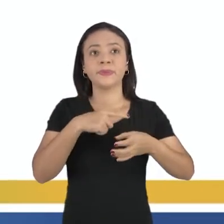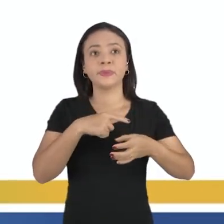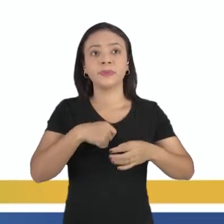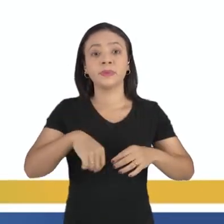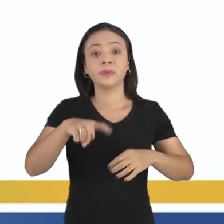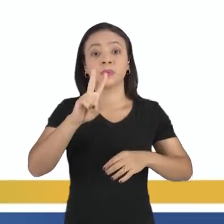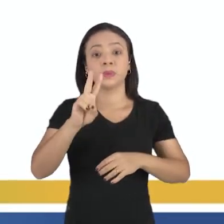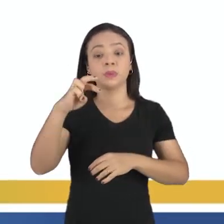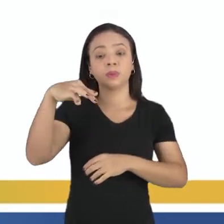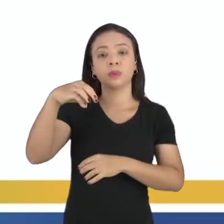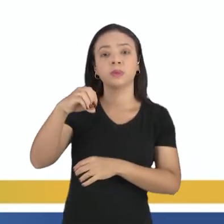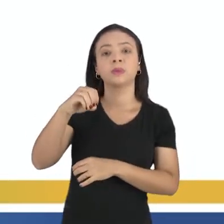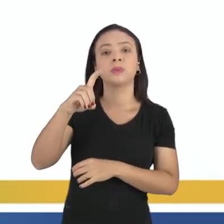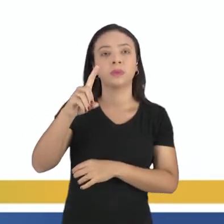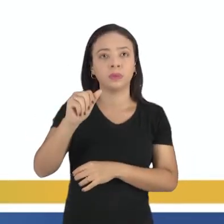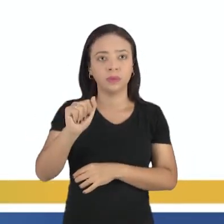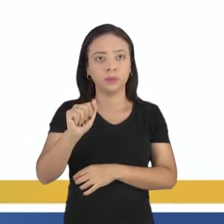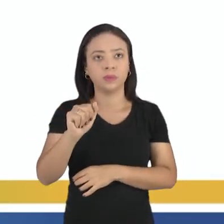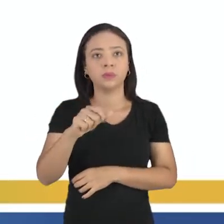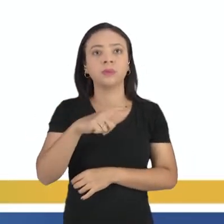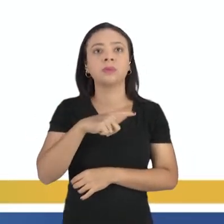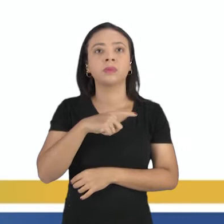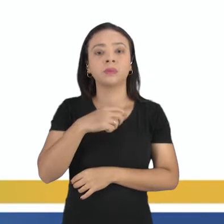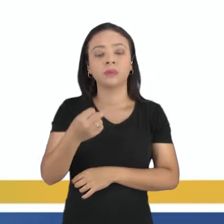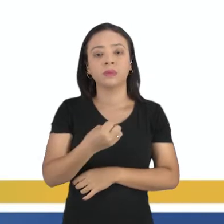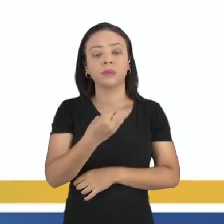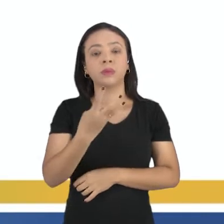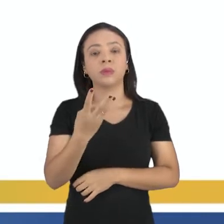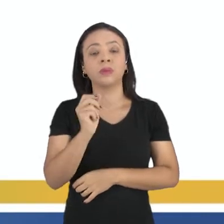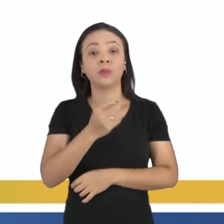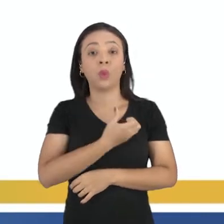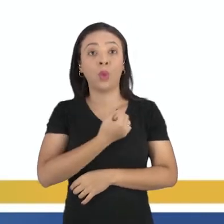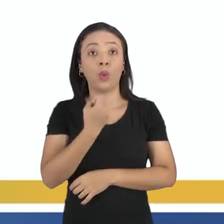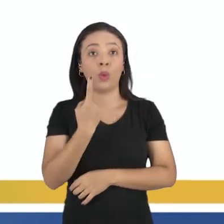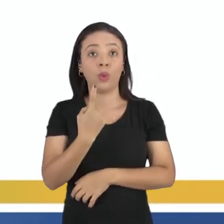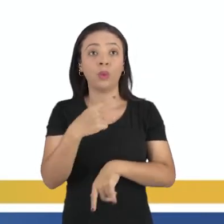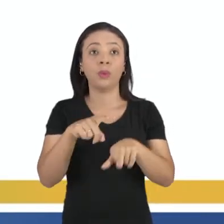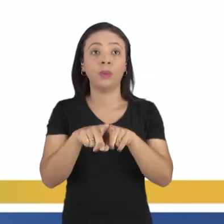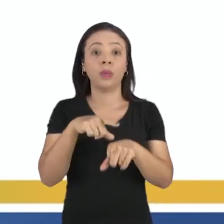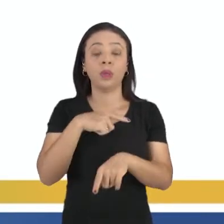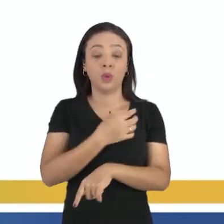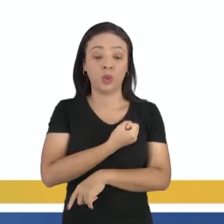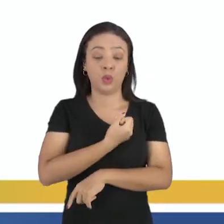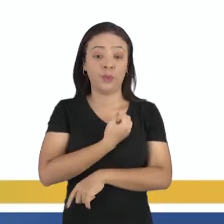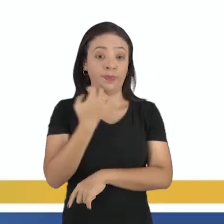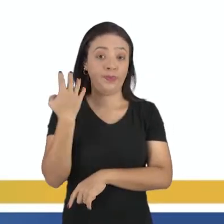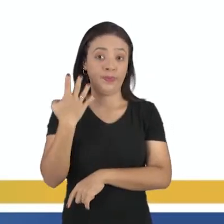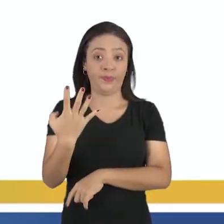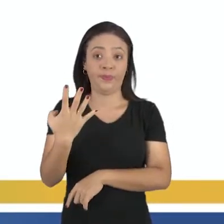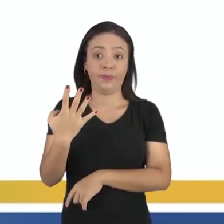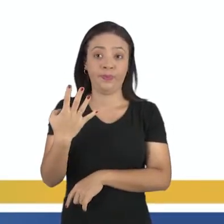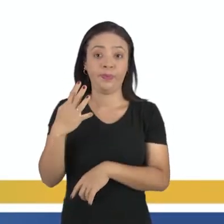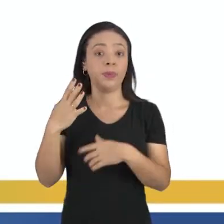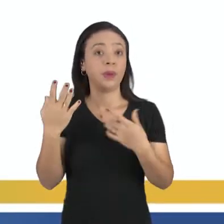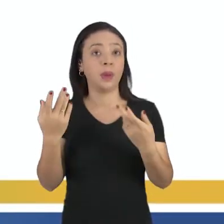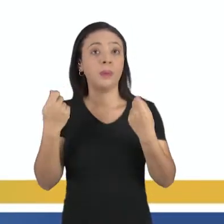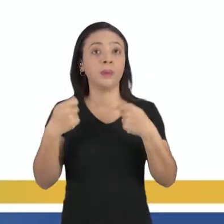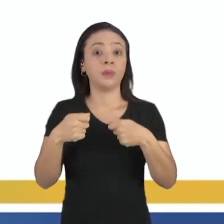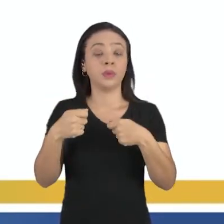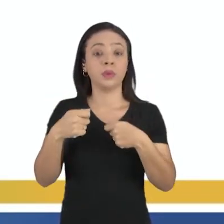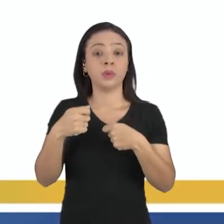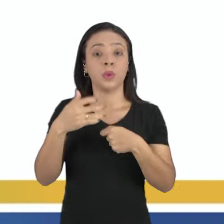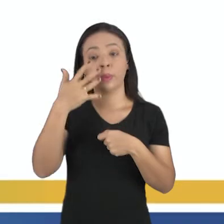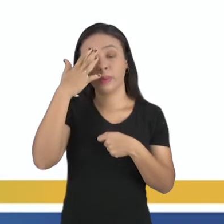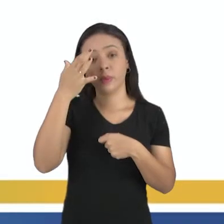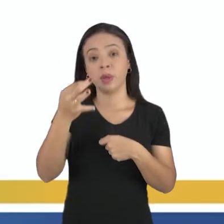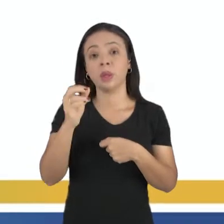duas modas, né? Nós temos o número 1 e também o número 4. Então, podemos